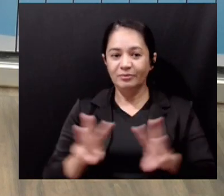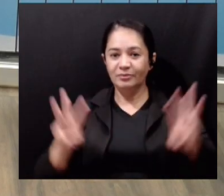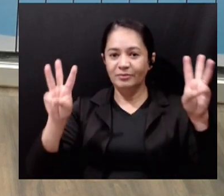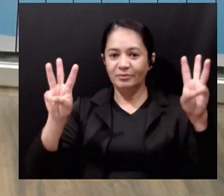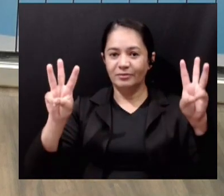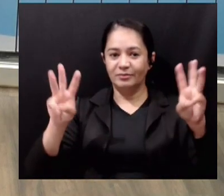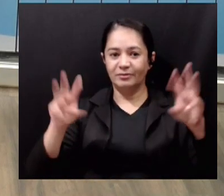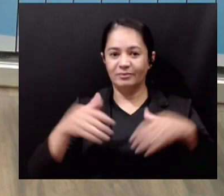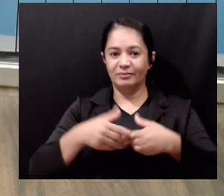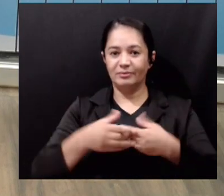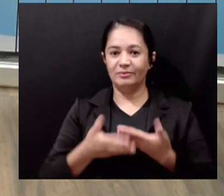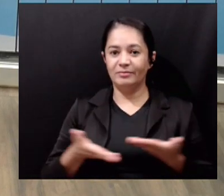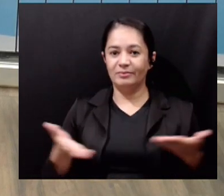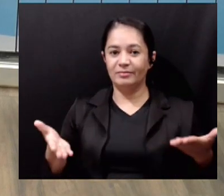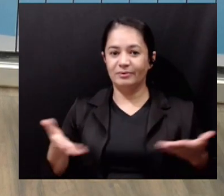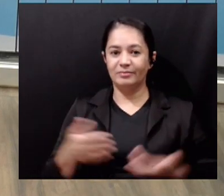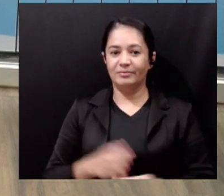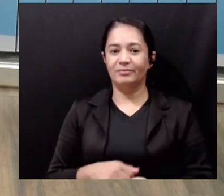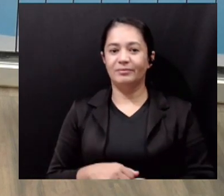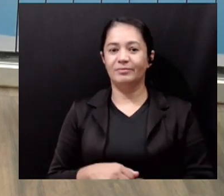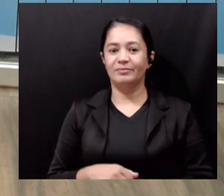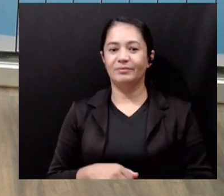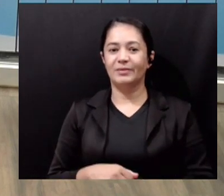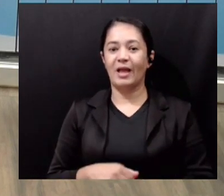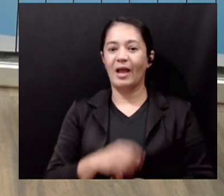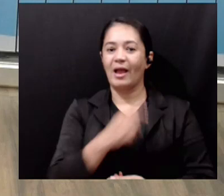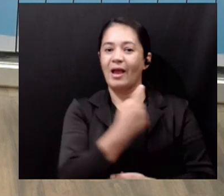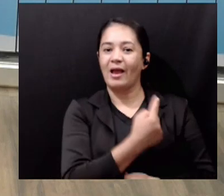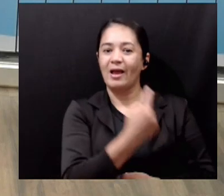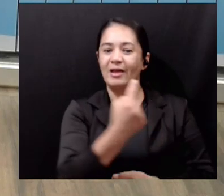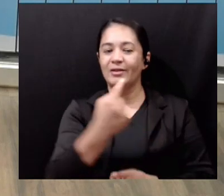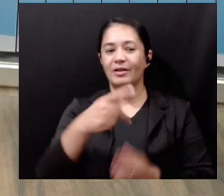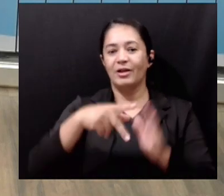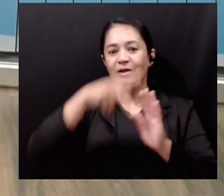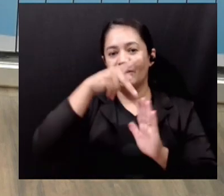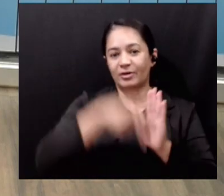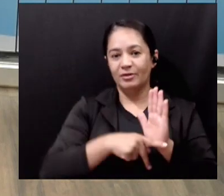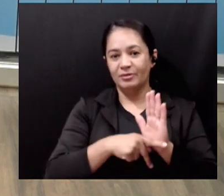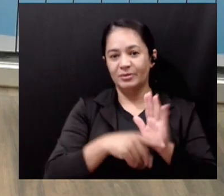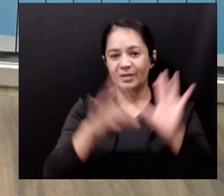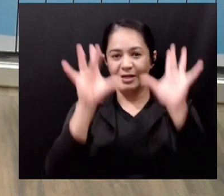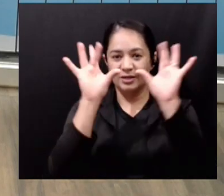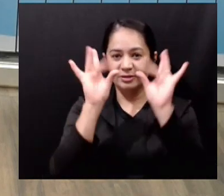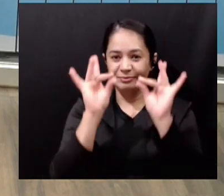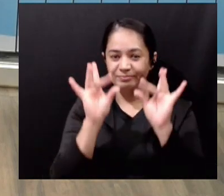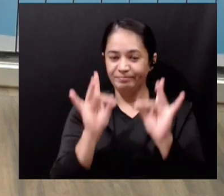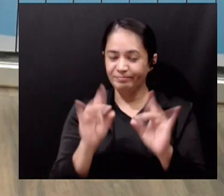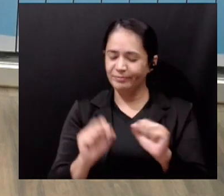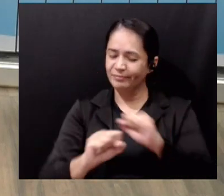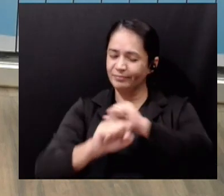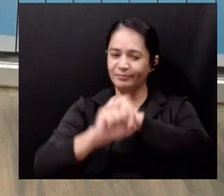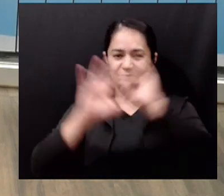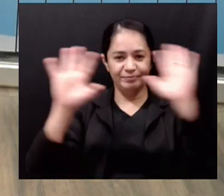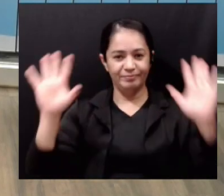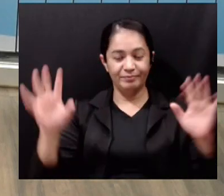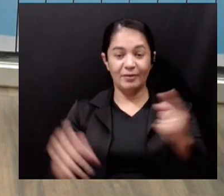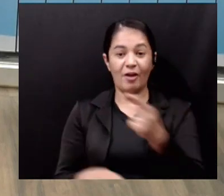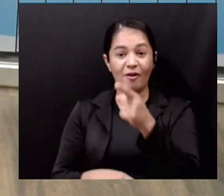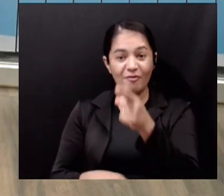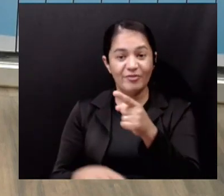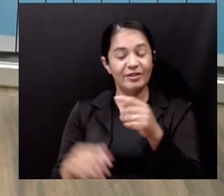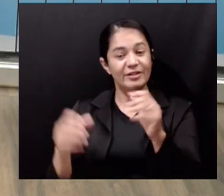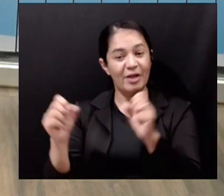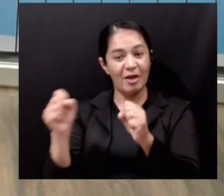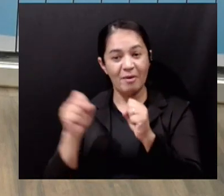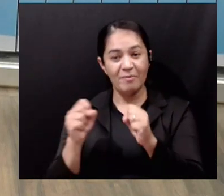campinas.sp.leg.br com cada um dos projetos e o detalhamento de todos eles. E claro, você pode vir acompanhar essa reunião a